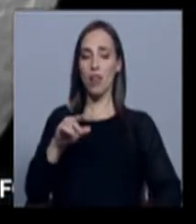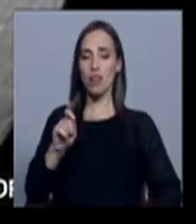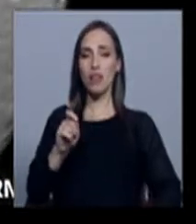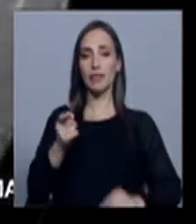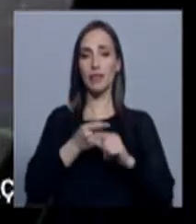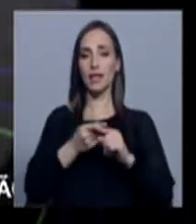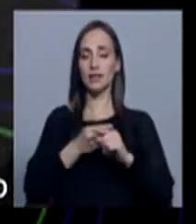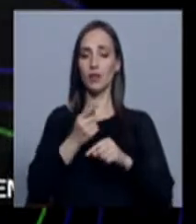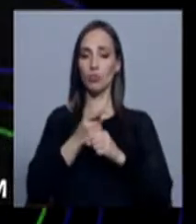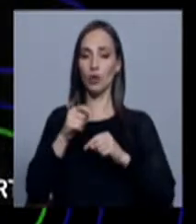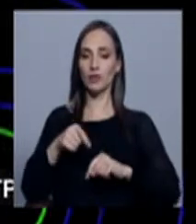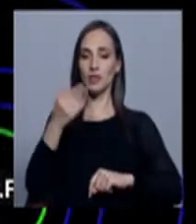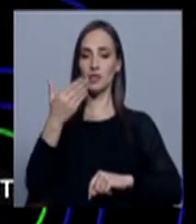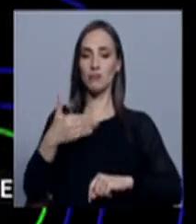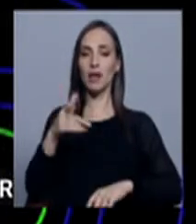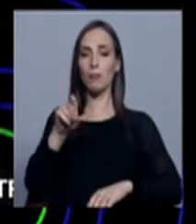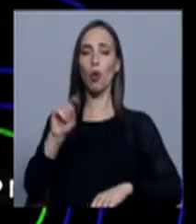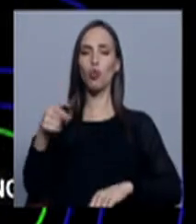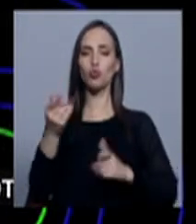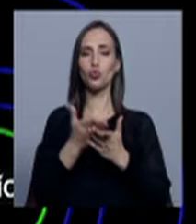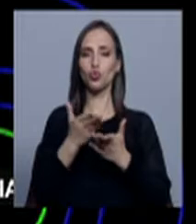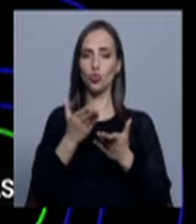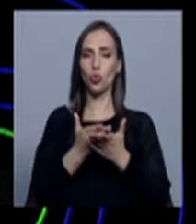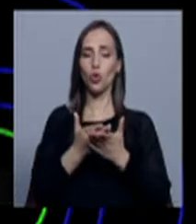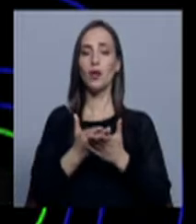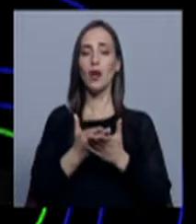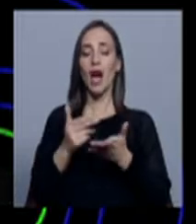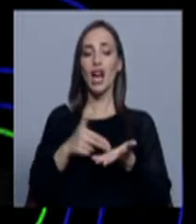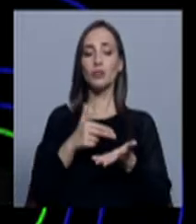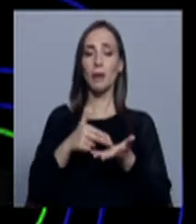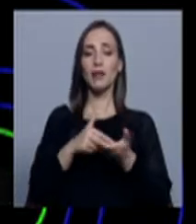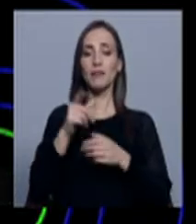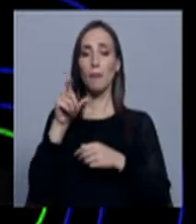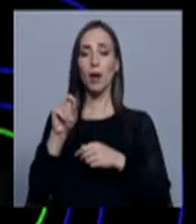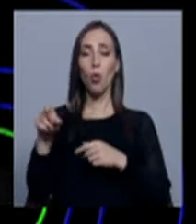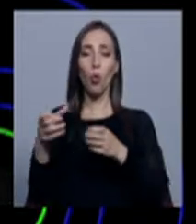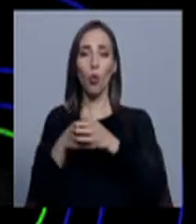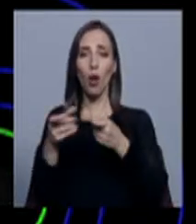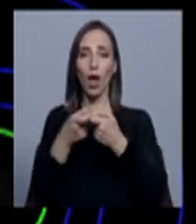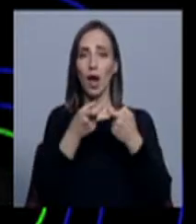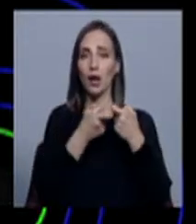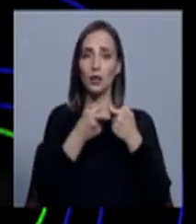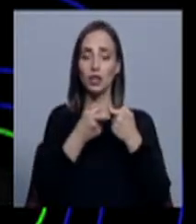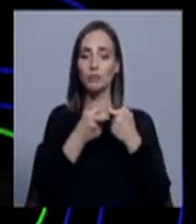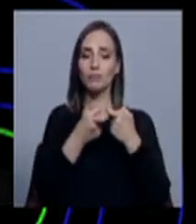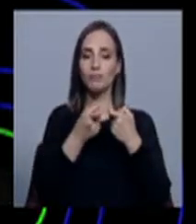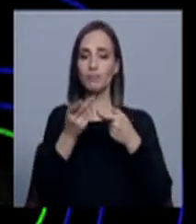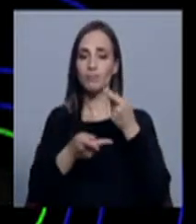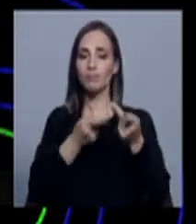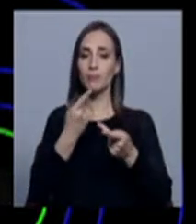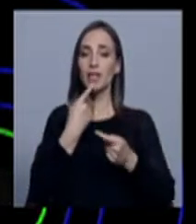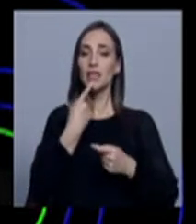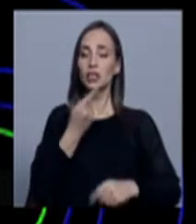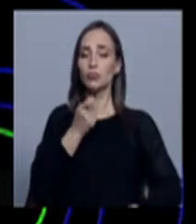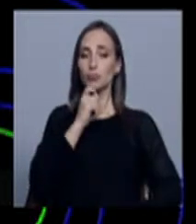semana aparece também um estudo que está à espera também de ter uma revisão de pares, que diz que eventualmente as